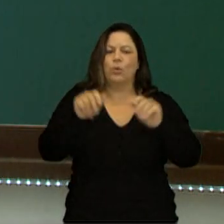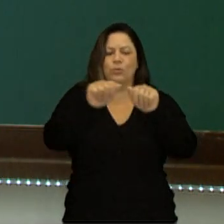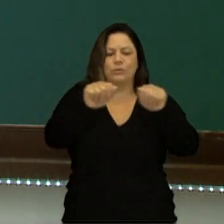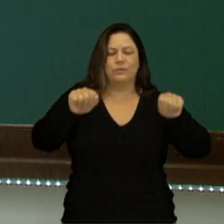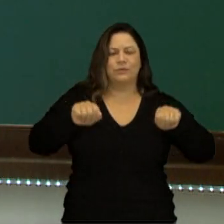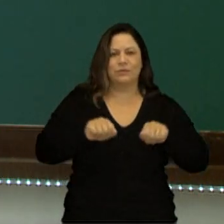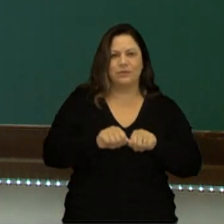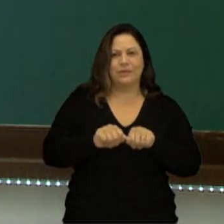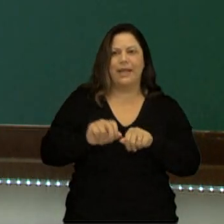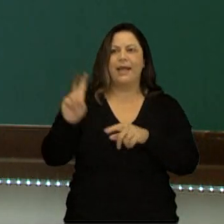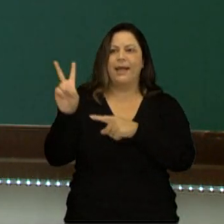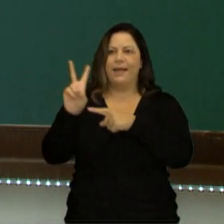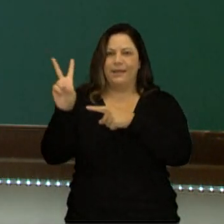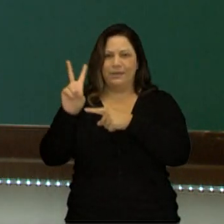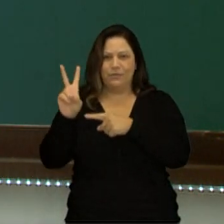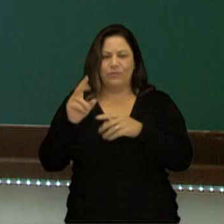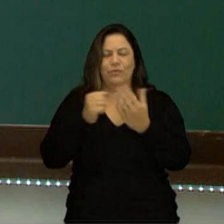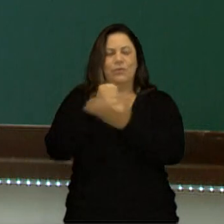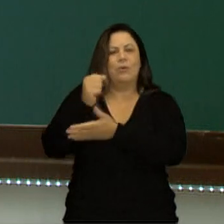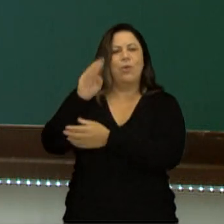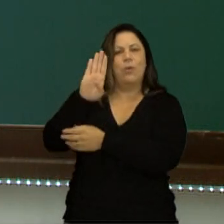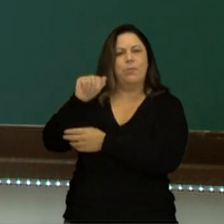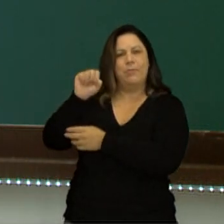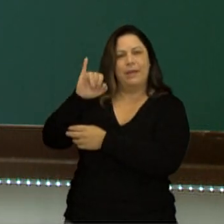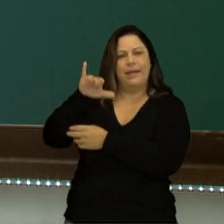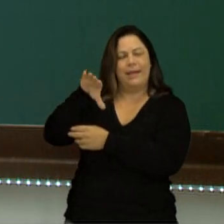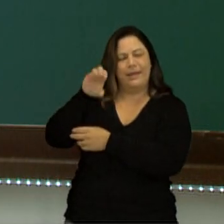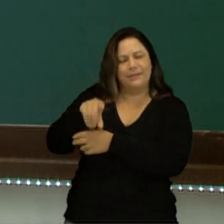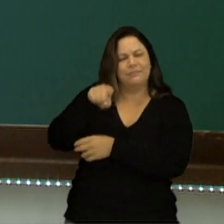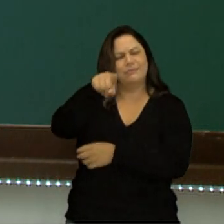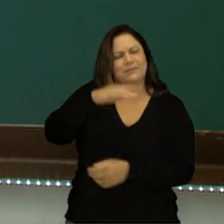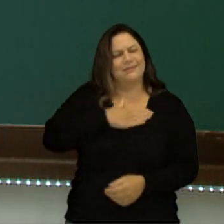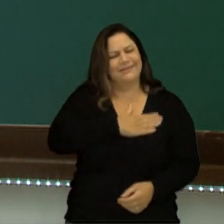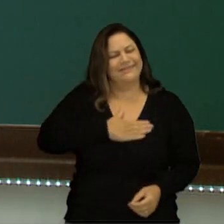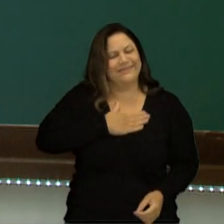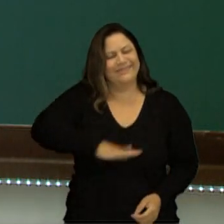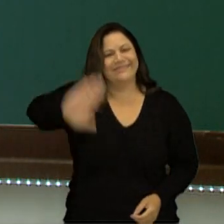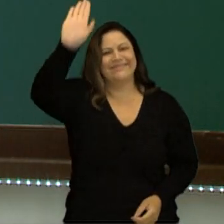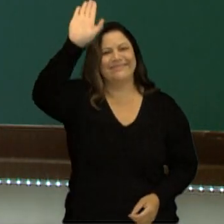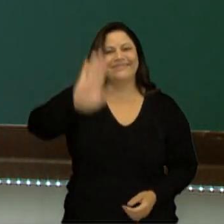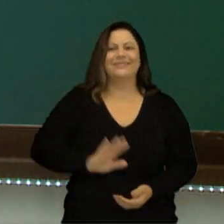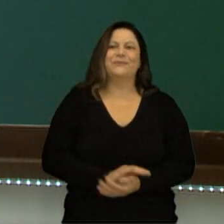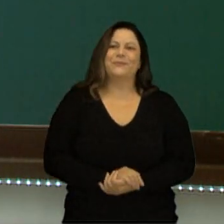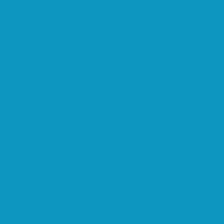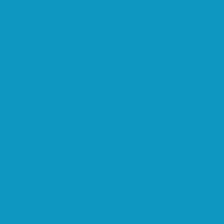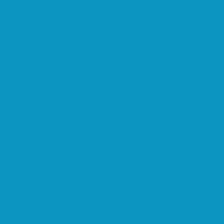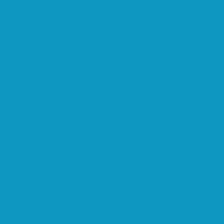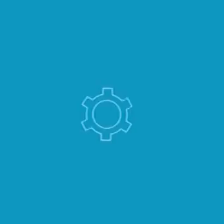volume e os conceitos básicos dele. Espero que vocês tenham gostado e até breve.